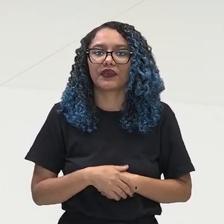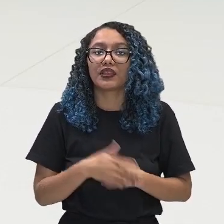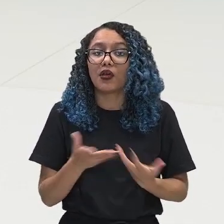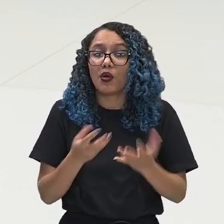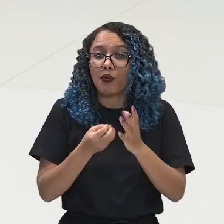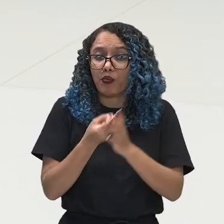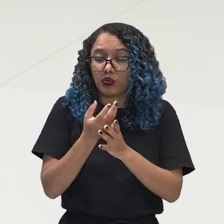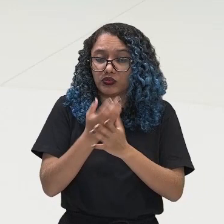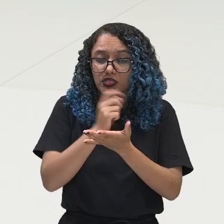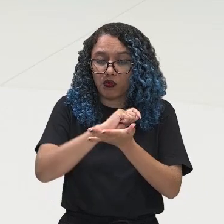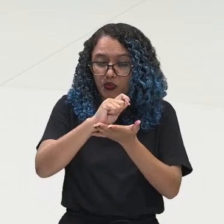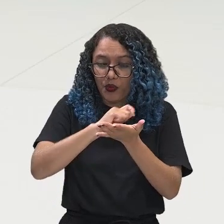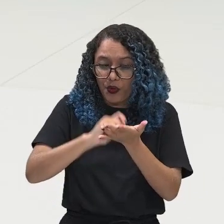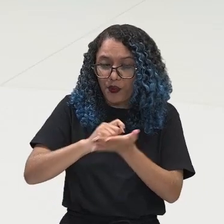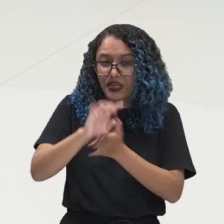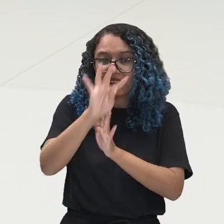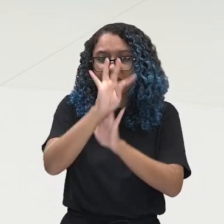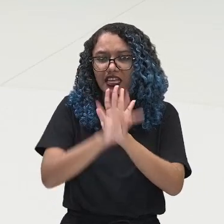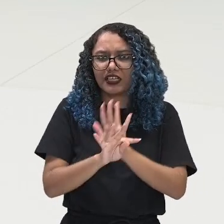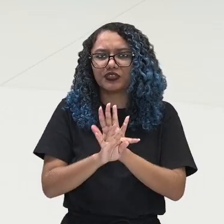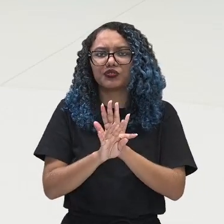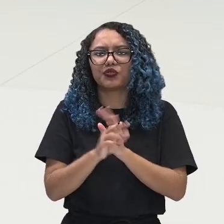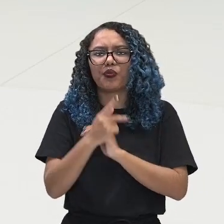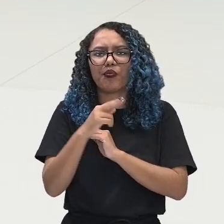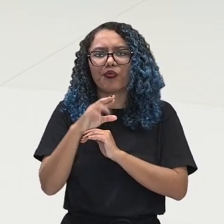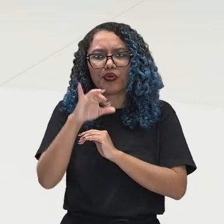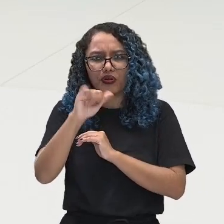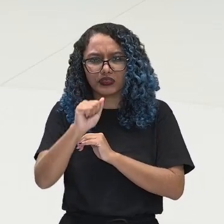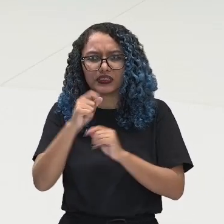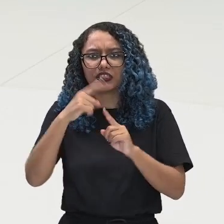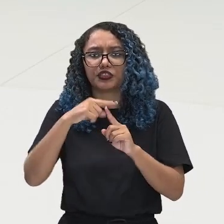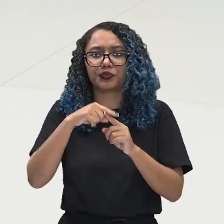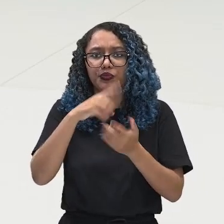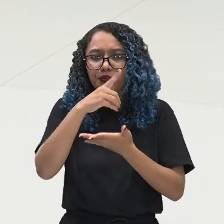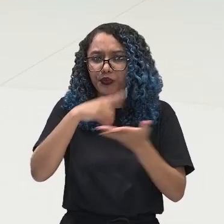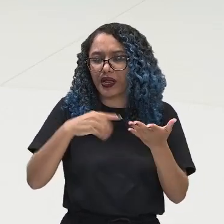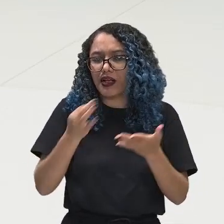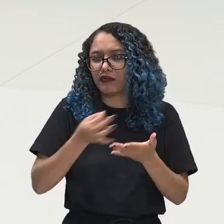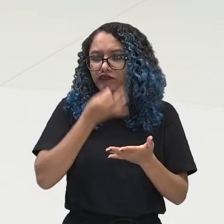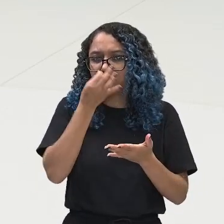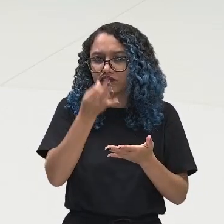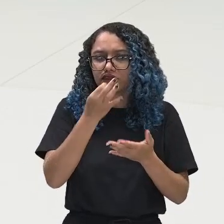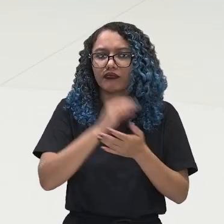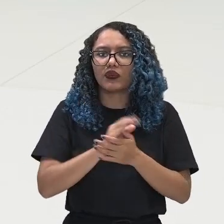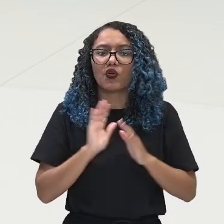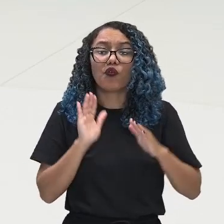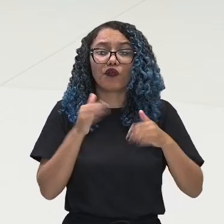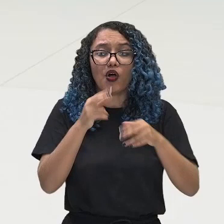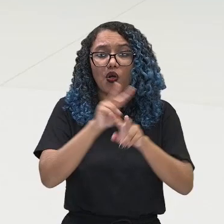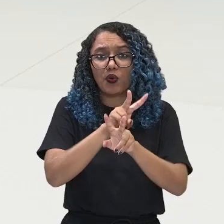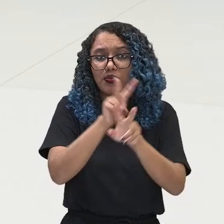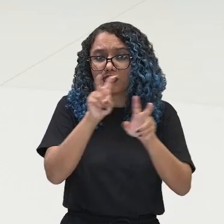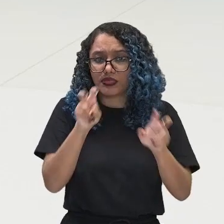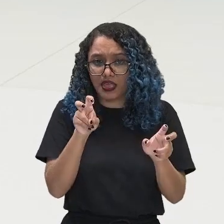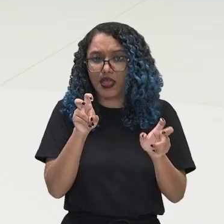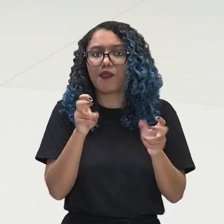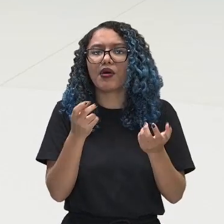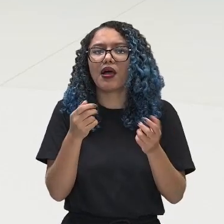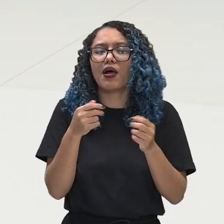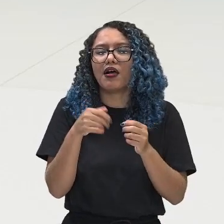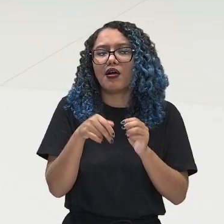de um texto em prosa, do tipo dissertativo argumentativo, sobre um tema de ordem